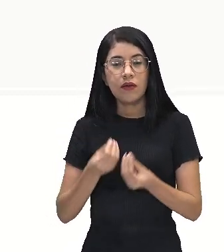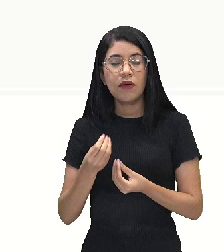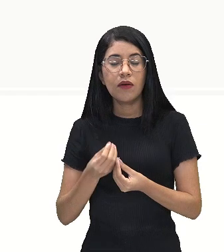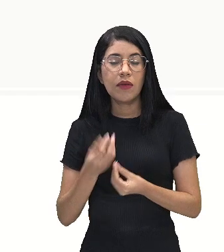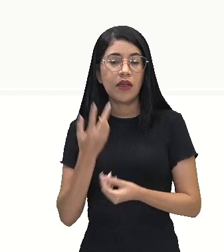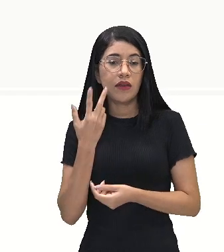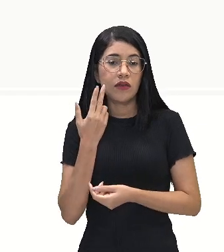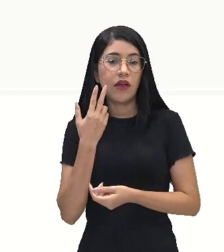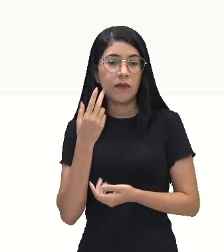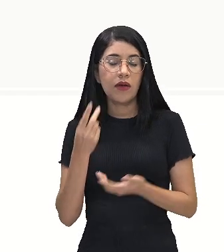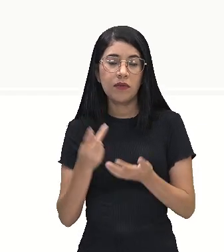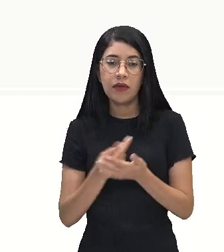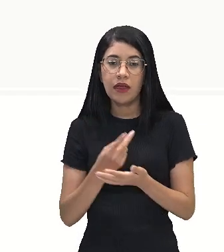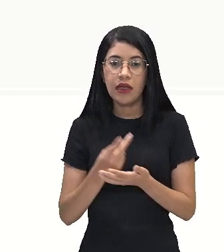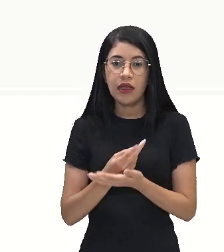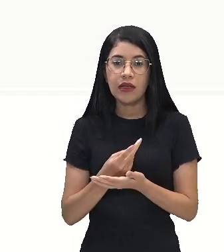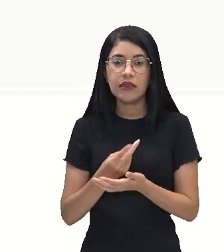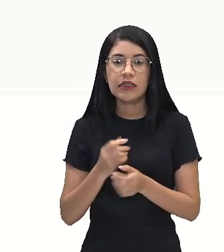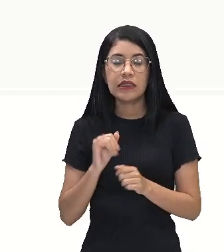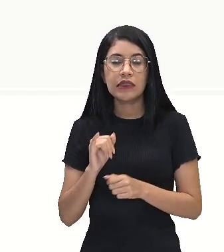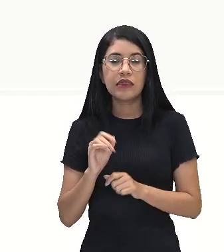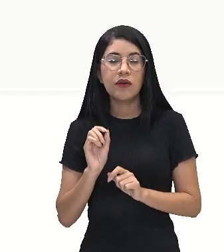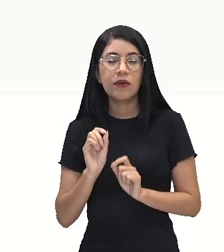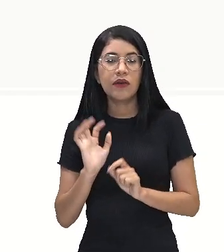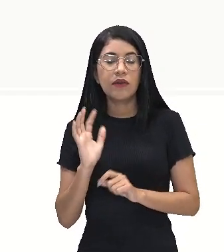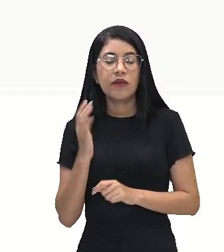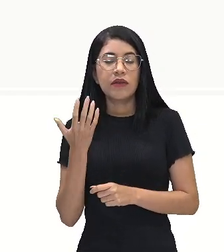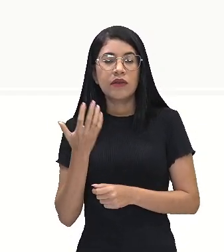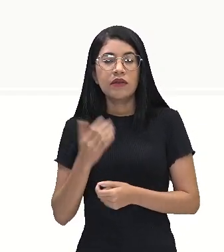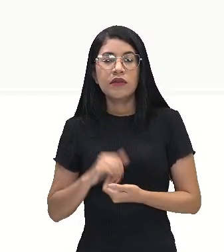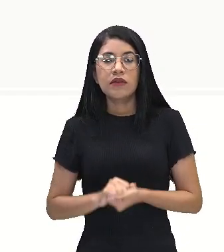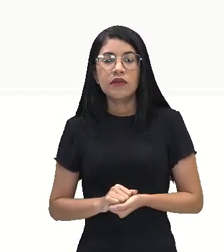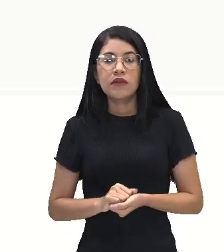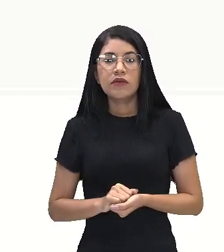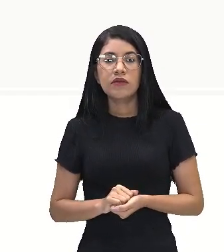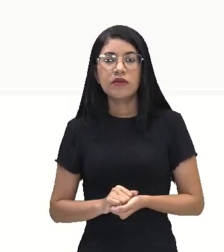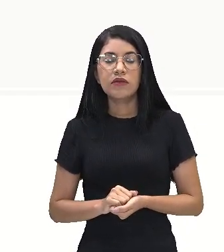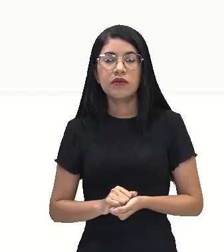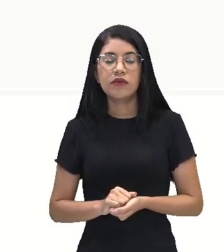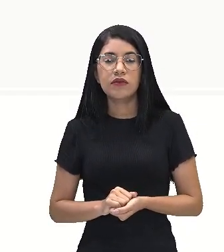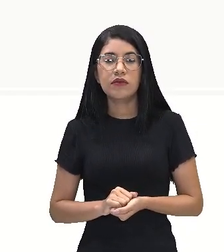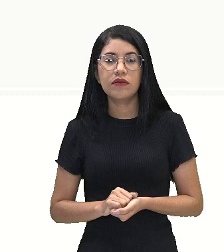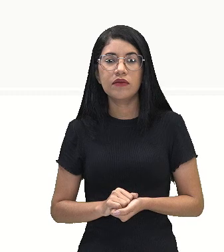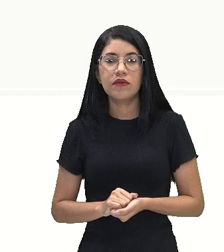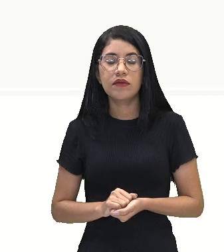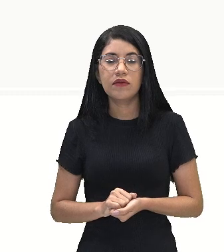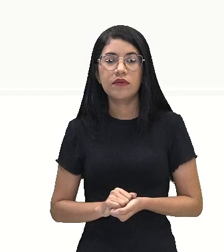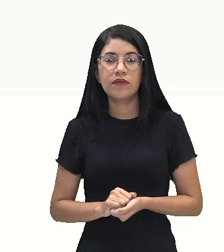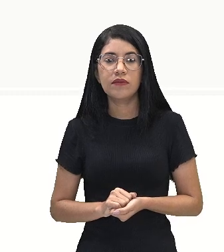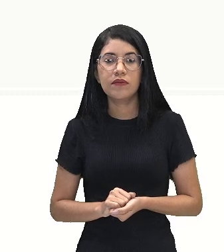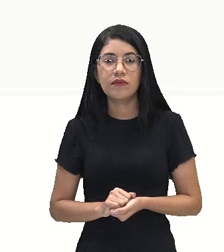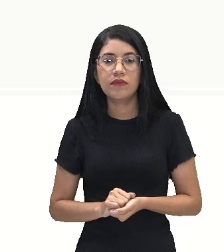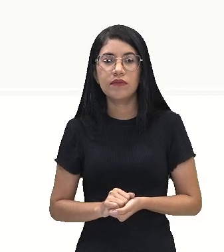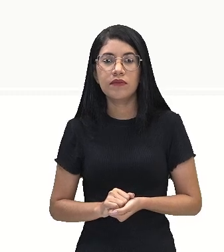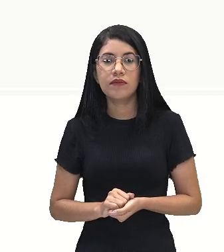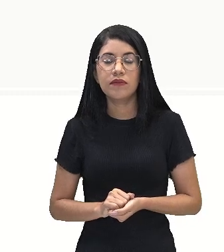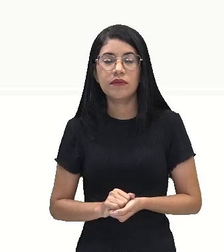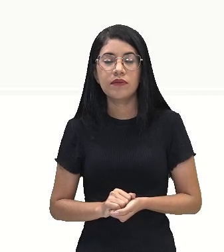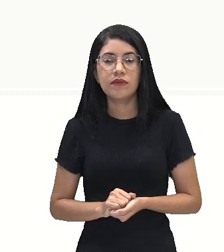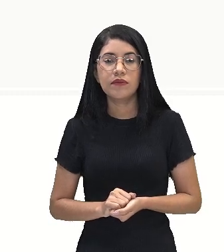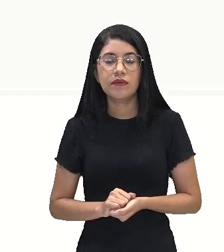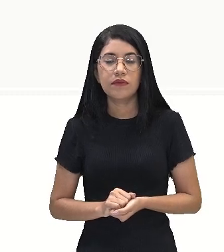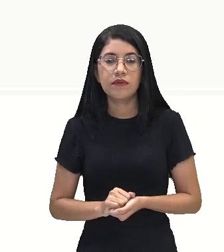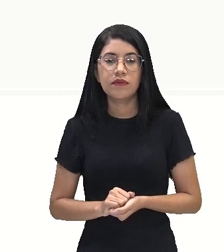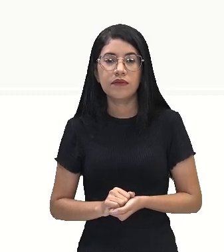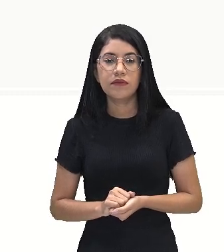comum cometerem um erro tão, né, recorrente. Que erro é esse? As